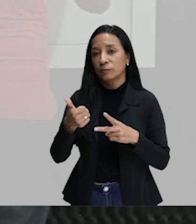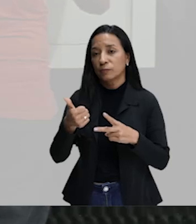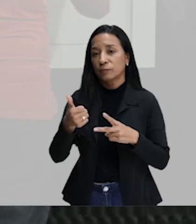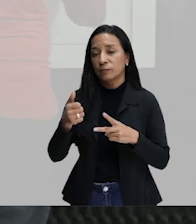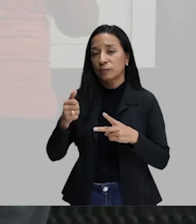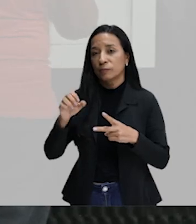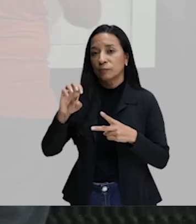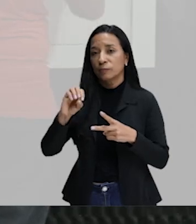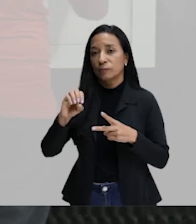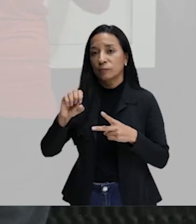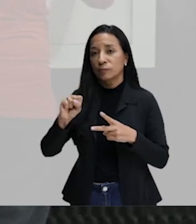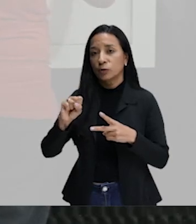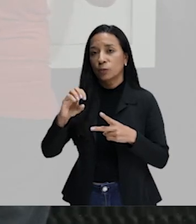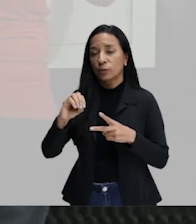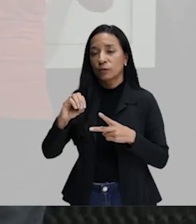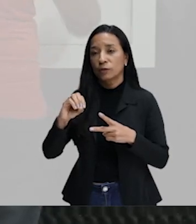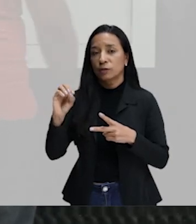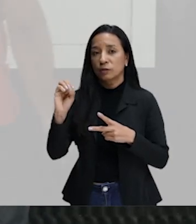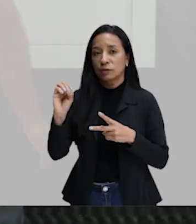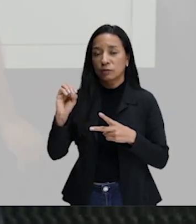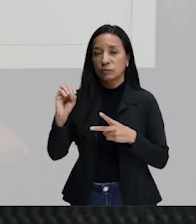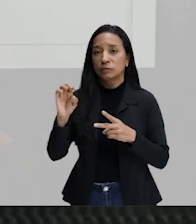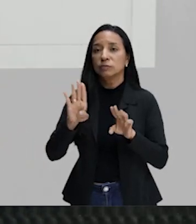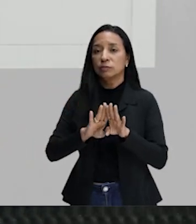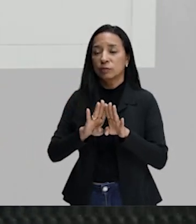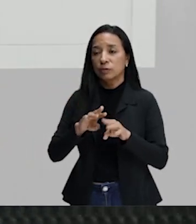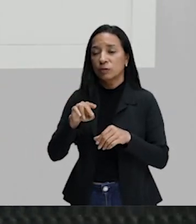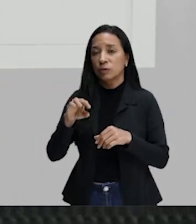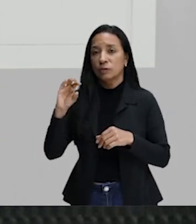graus. Certo? Que também é zero.